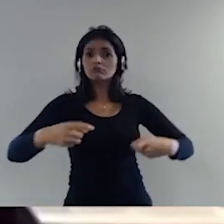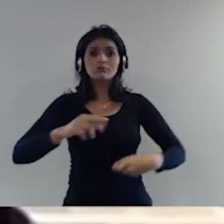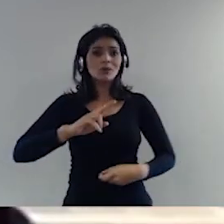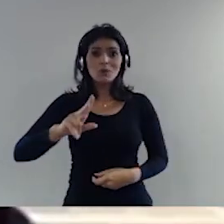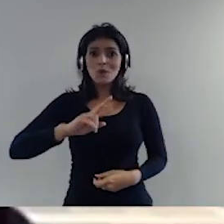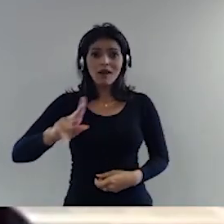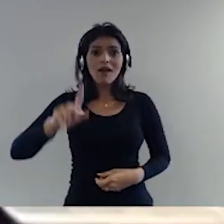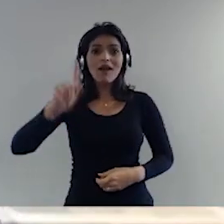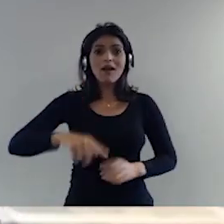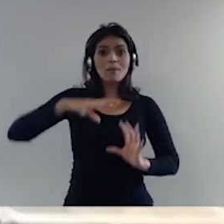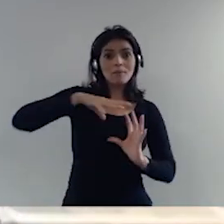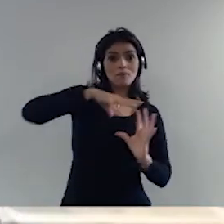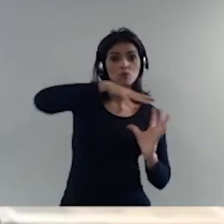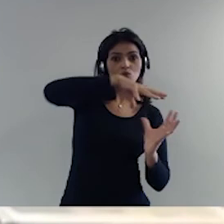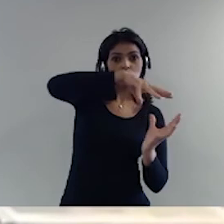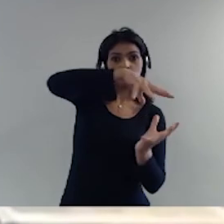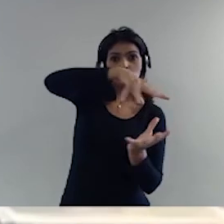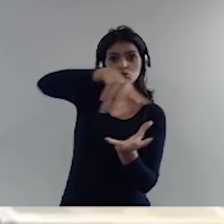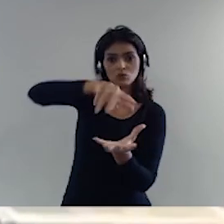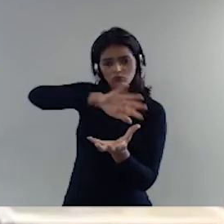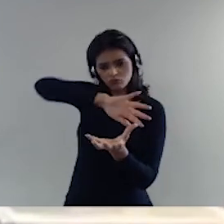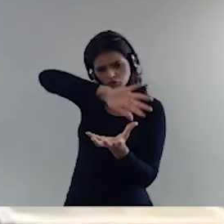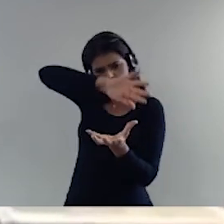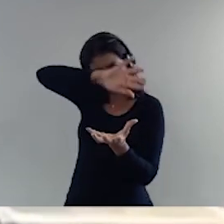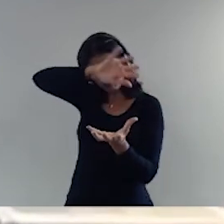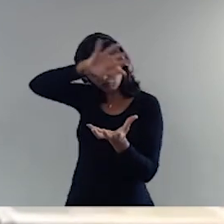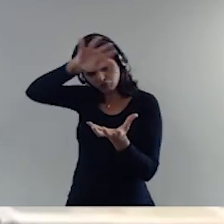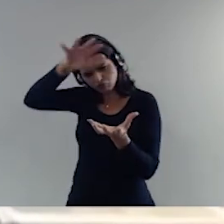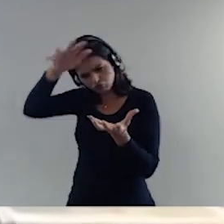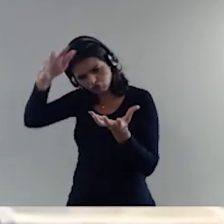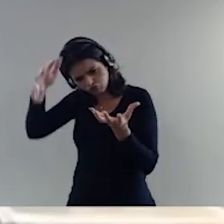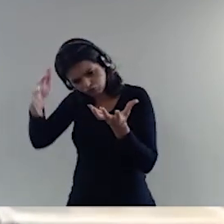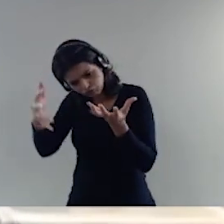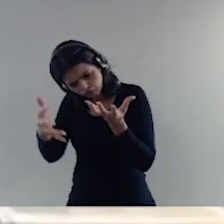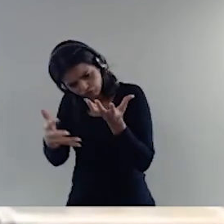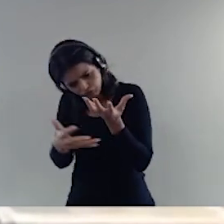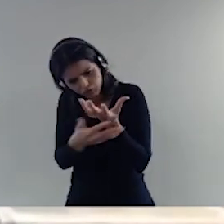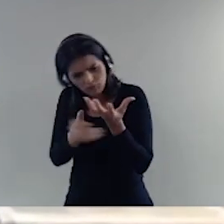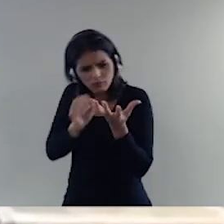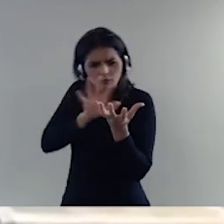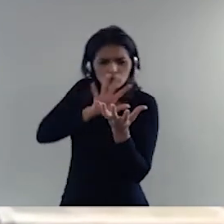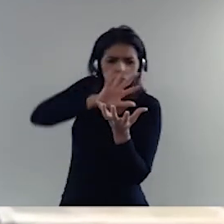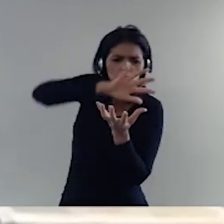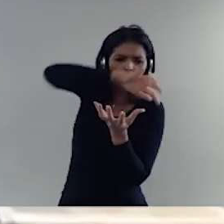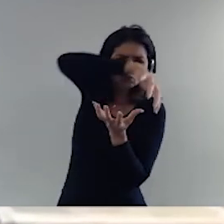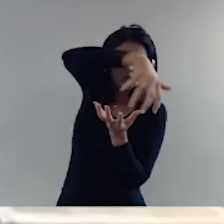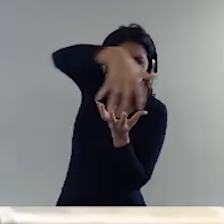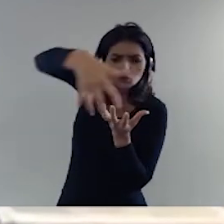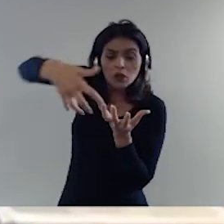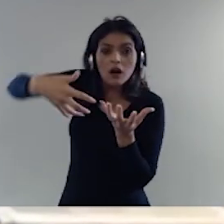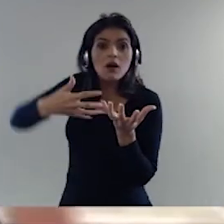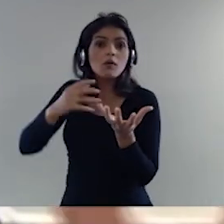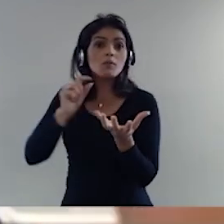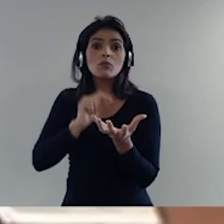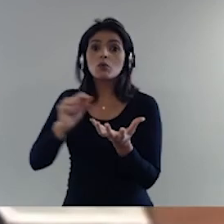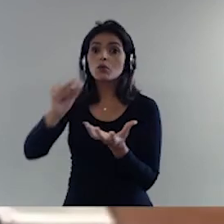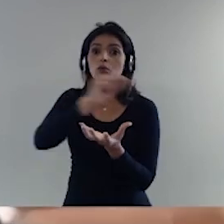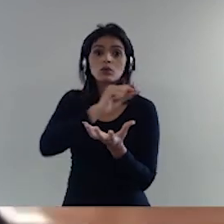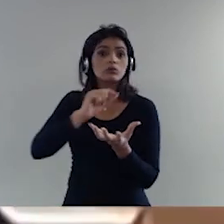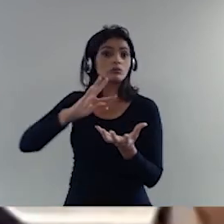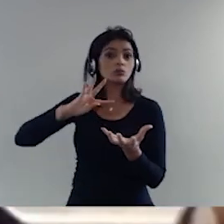fenômeno mundial que afeta o mundo inteiro de uma maneira geral e